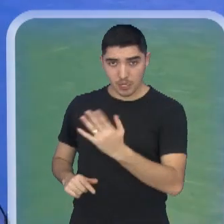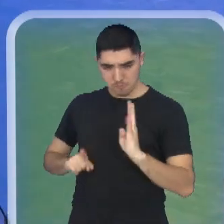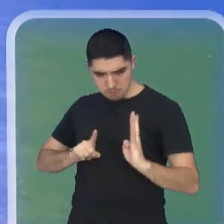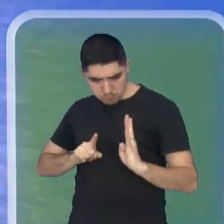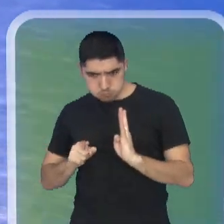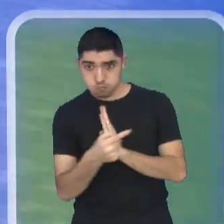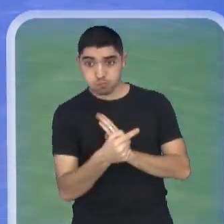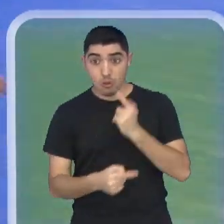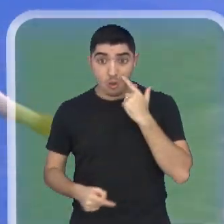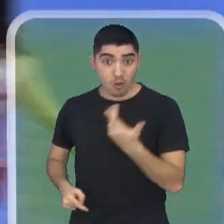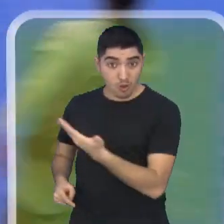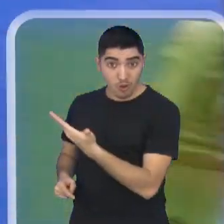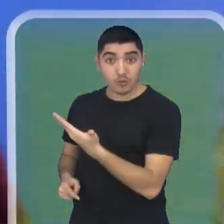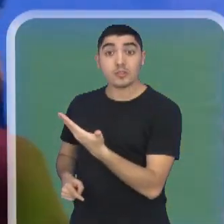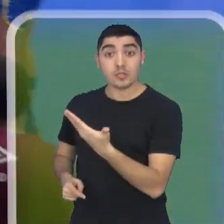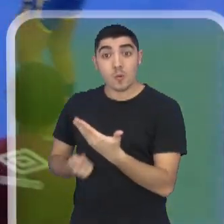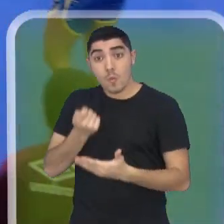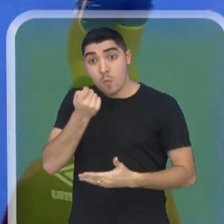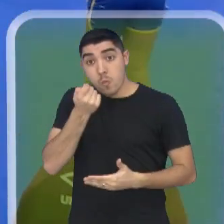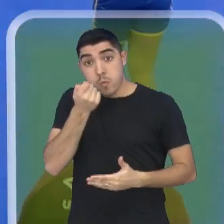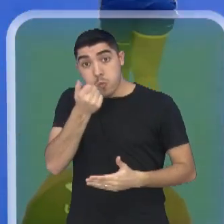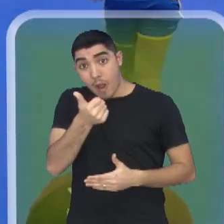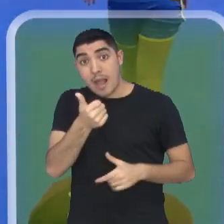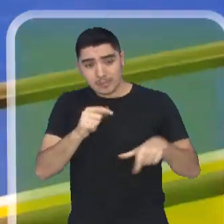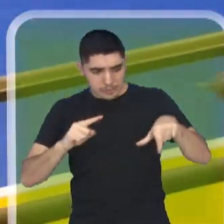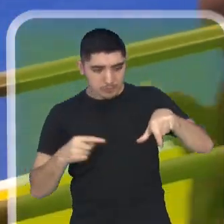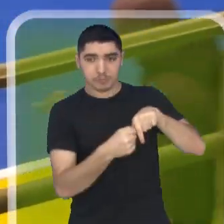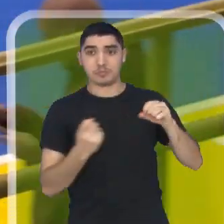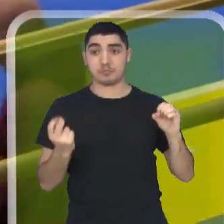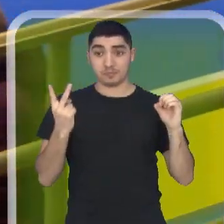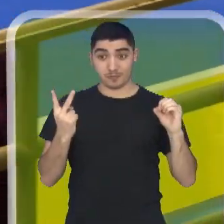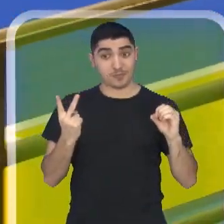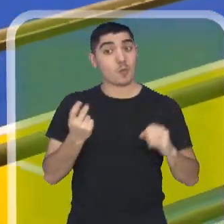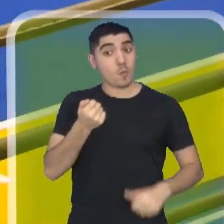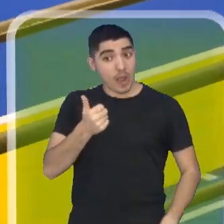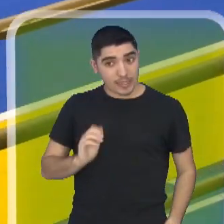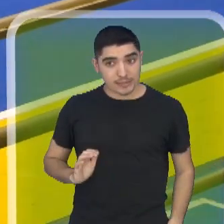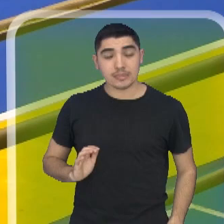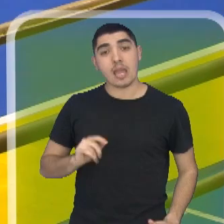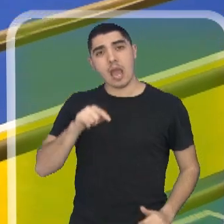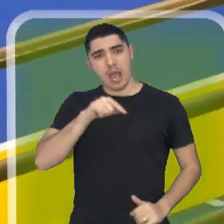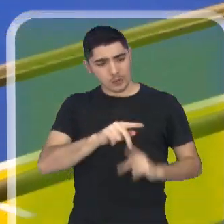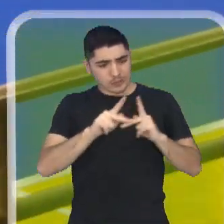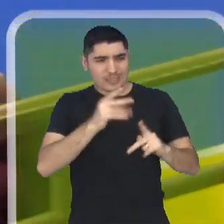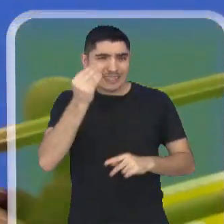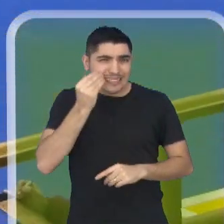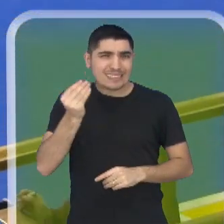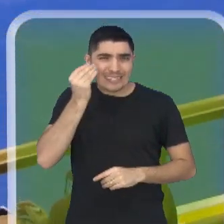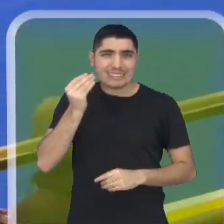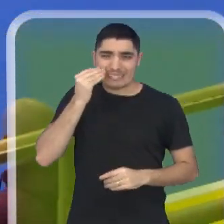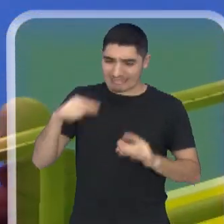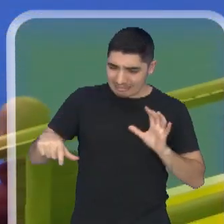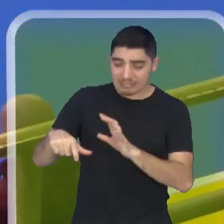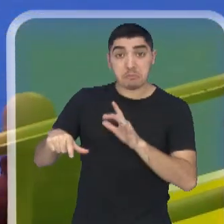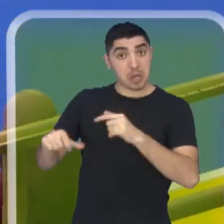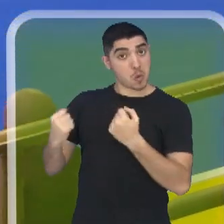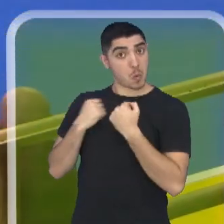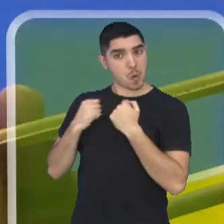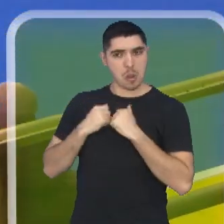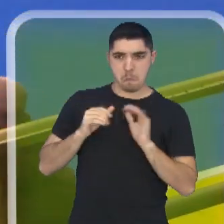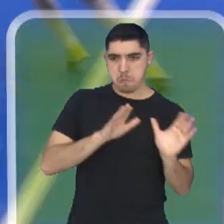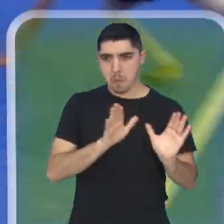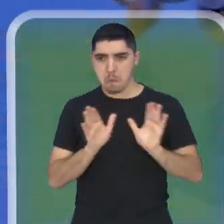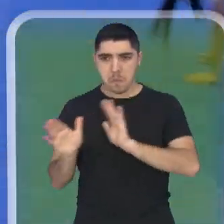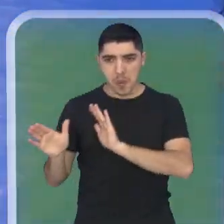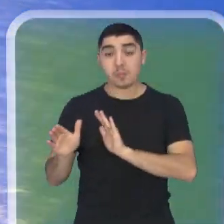Bittar, quase sai o segundo gol do time de Brasília. Enquanto isso, o São José tentava, mas a goleira Susan fechava o